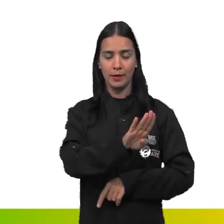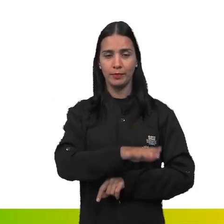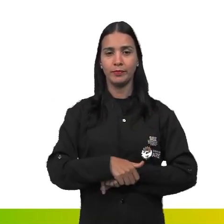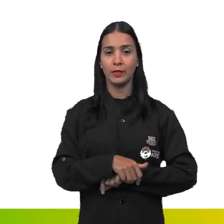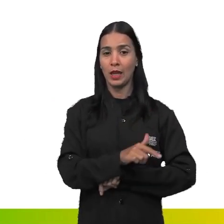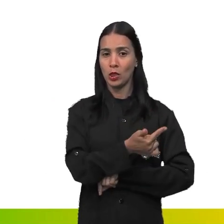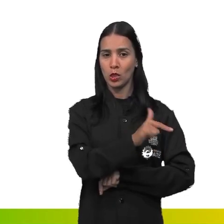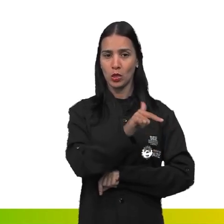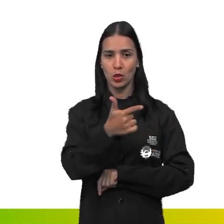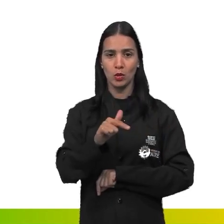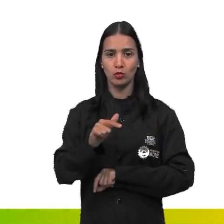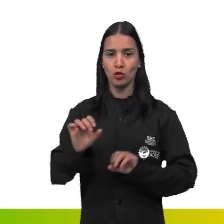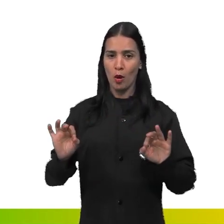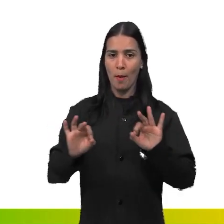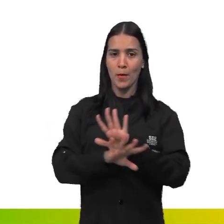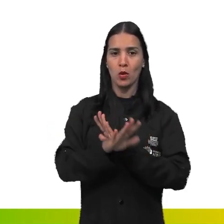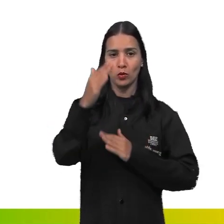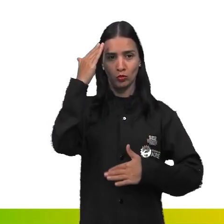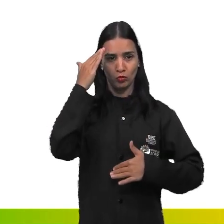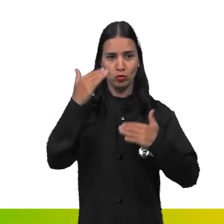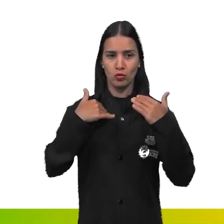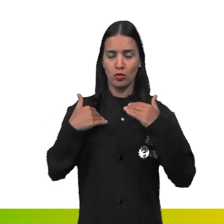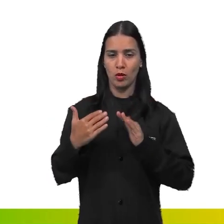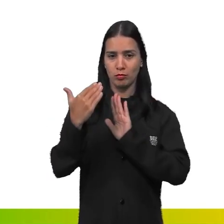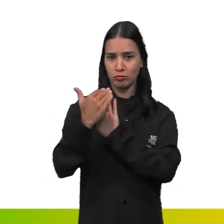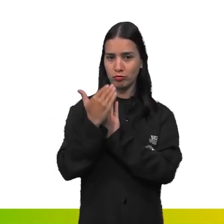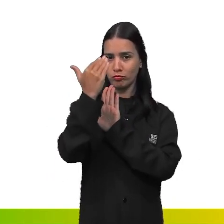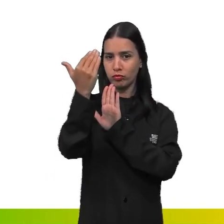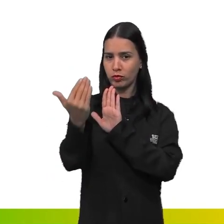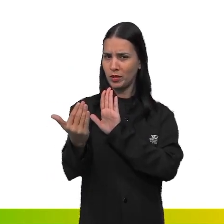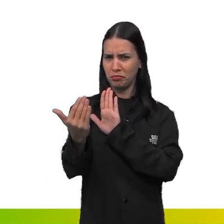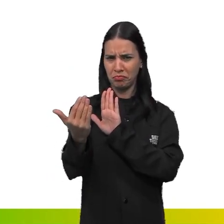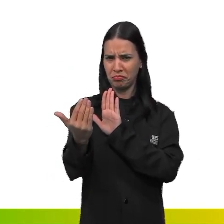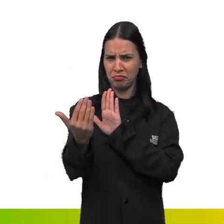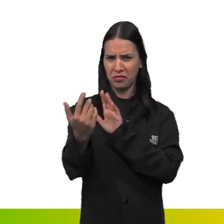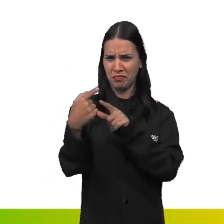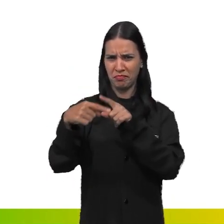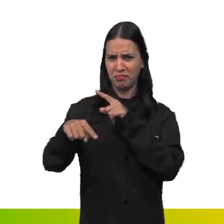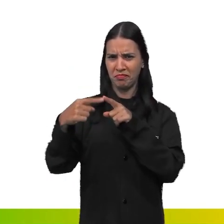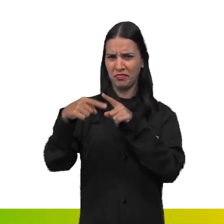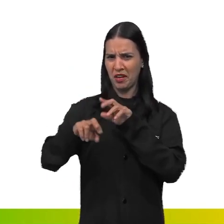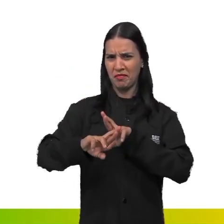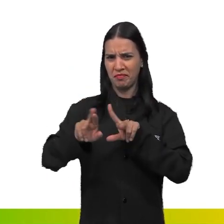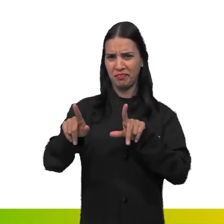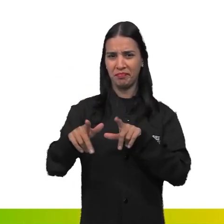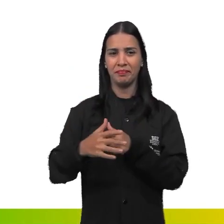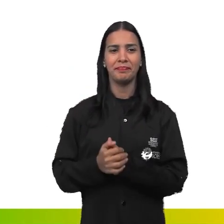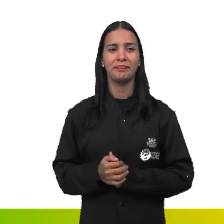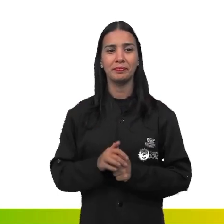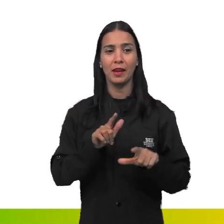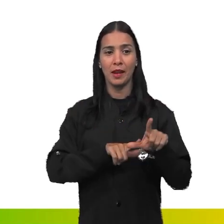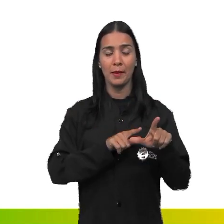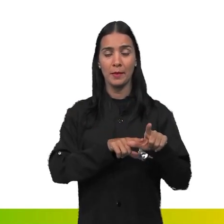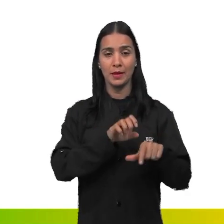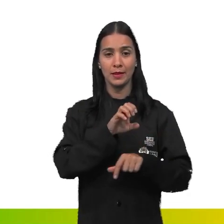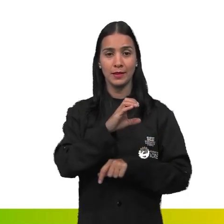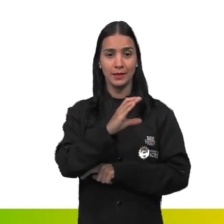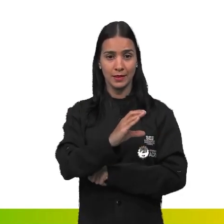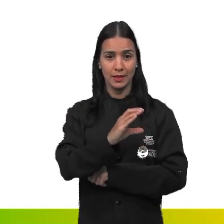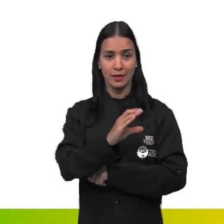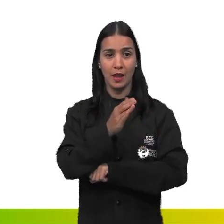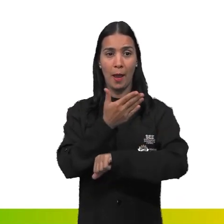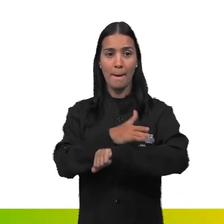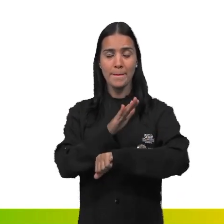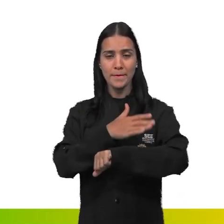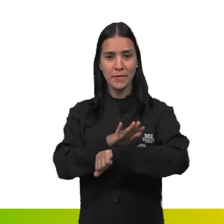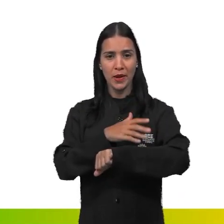físico diante de equipe adversária? Não se trata de despreparo, nada a ver isso. Alternativa C. A prática do fair play e da